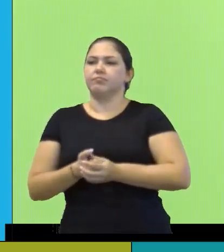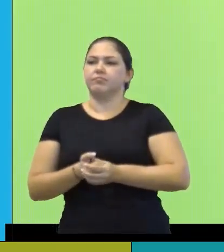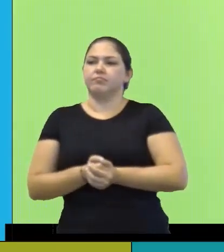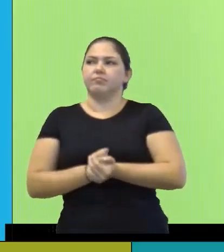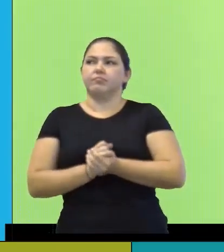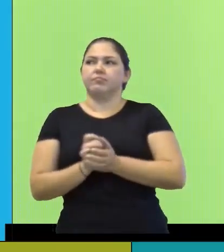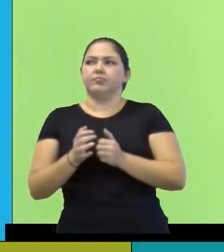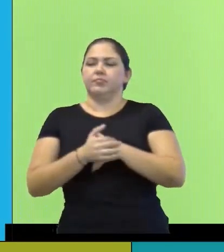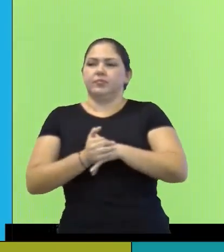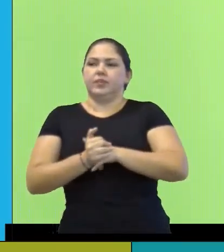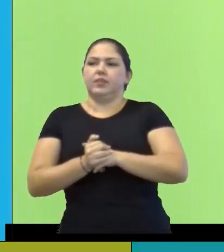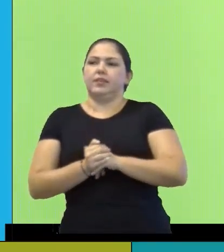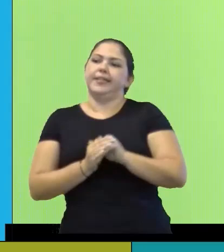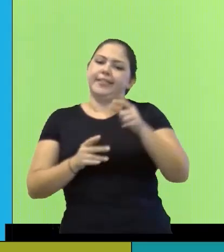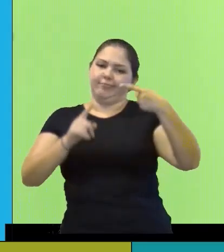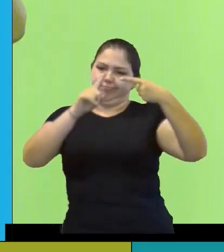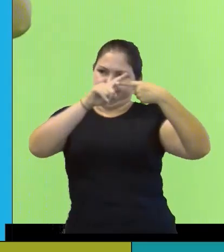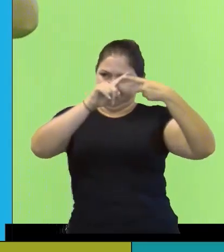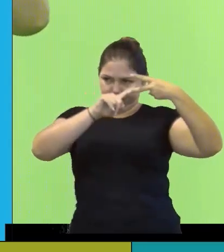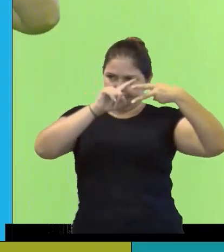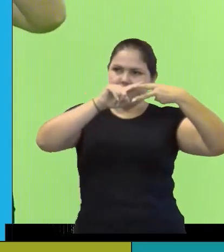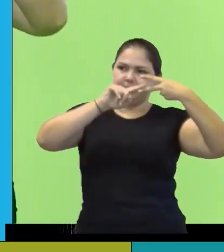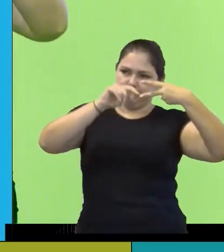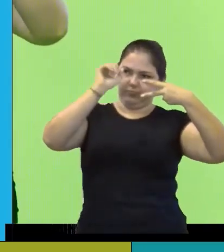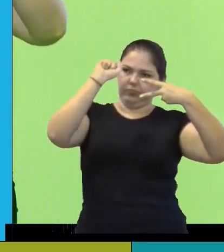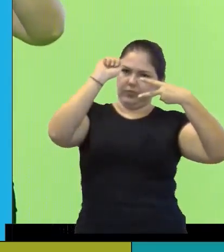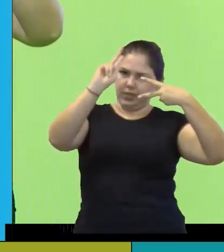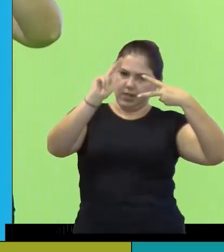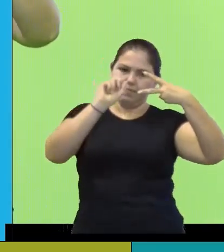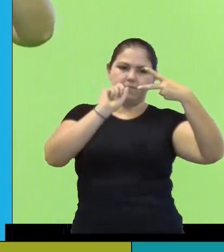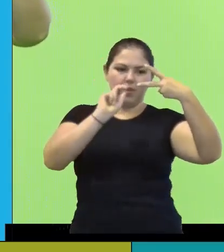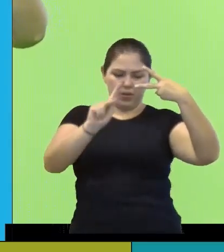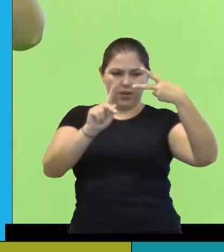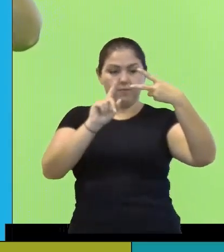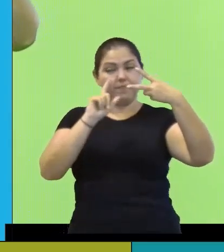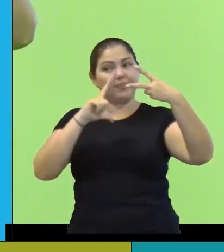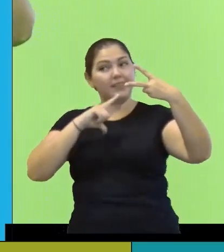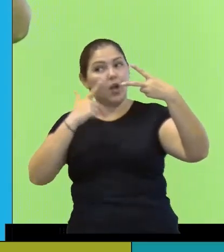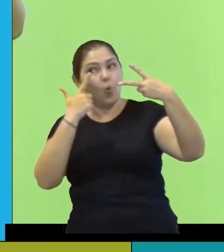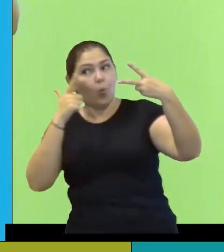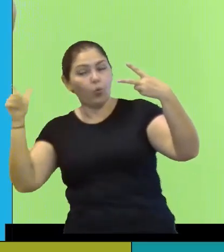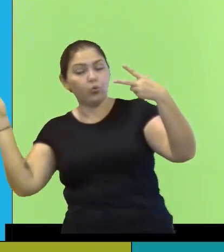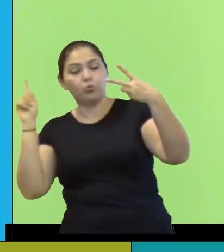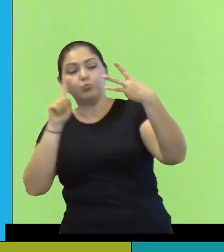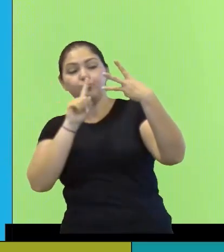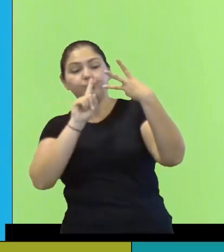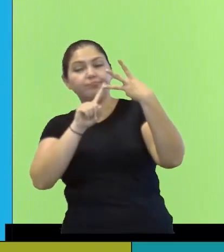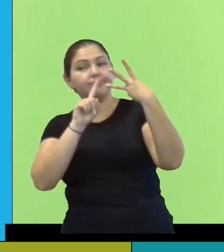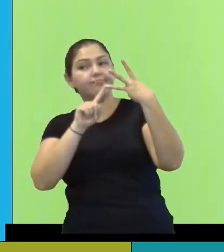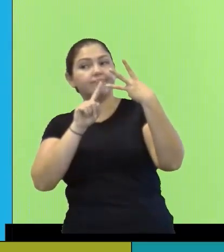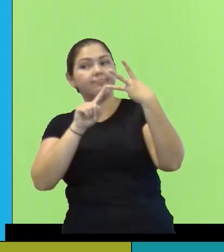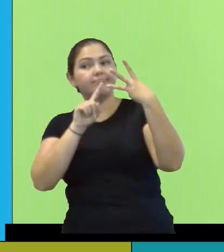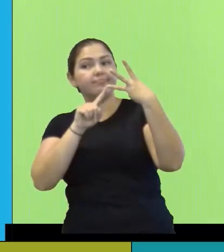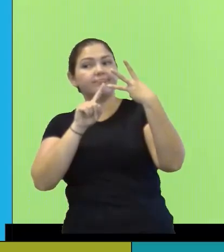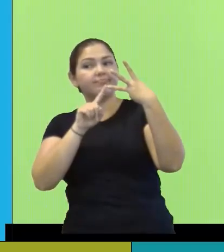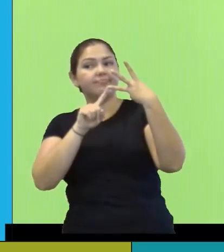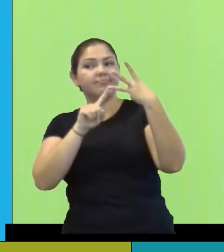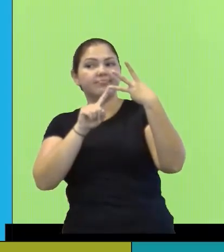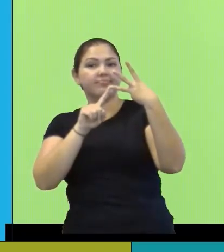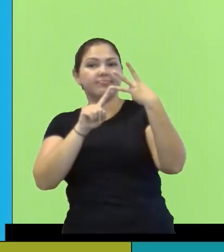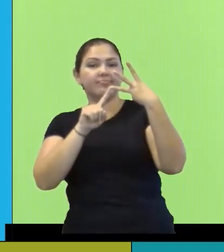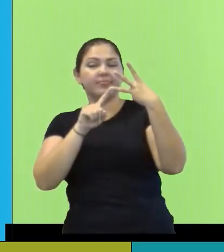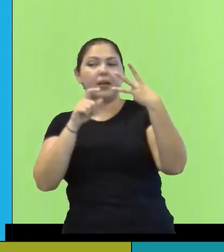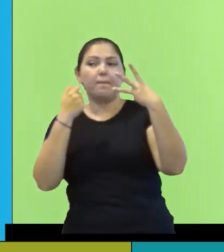ser dotado de virtude e fortuna, Maquiavel diz também que o bom governante ele deve aprender